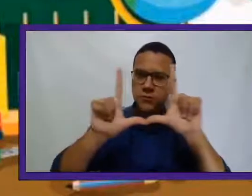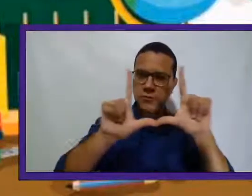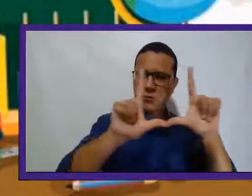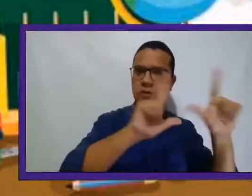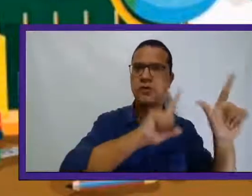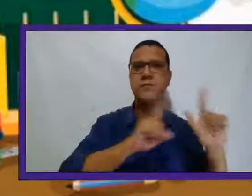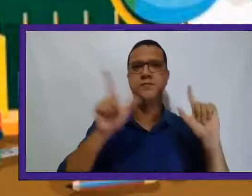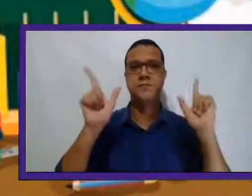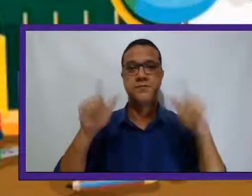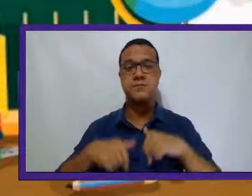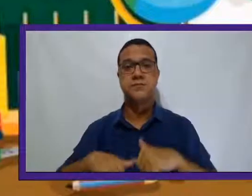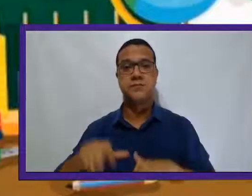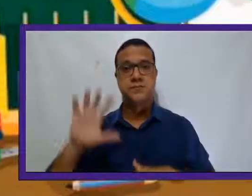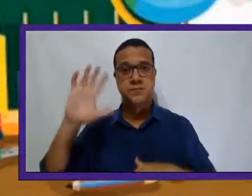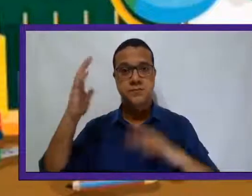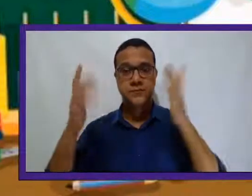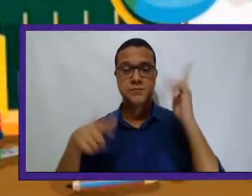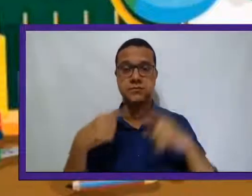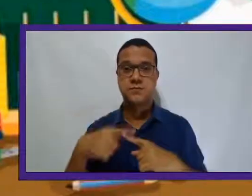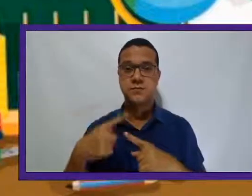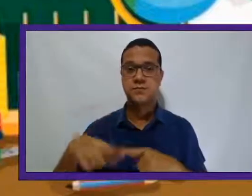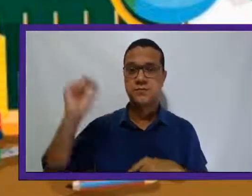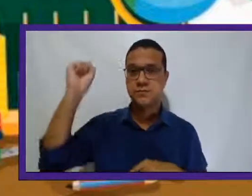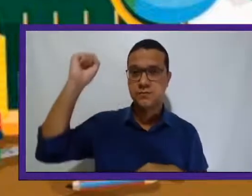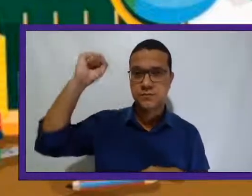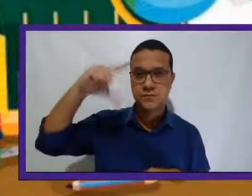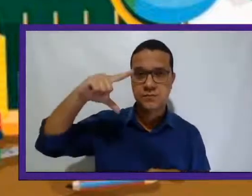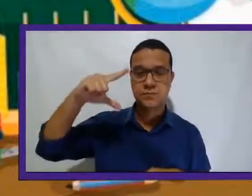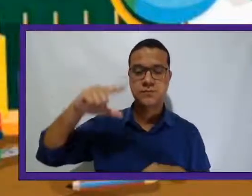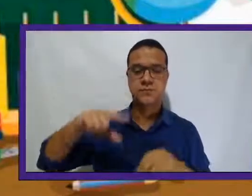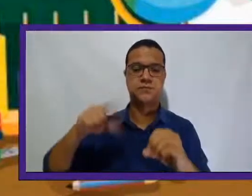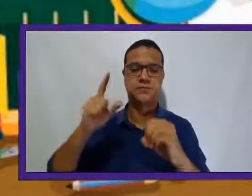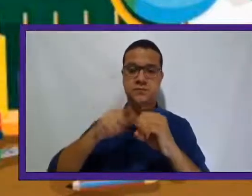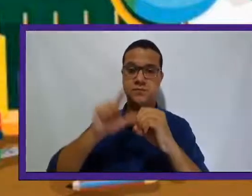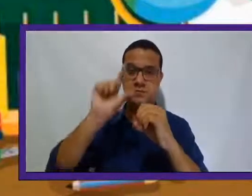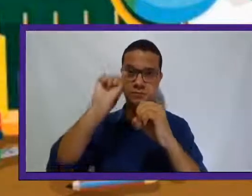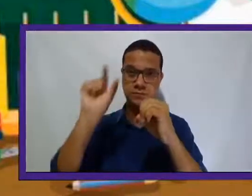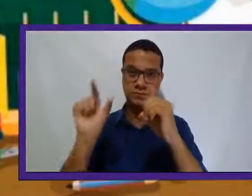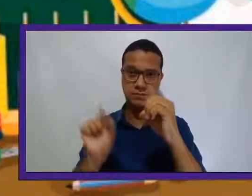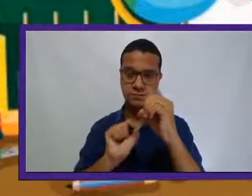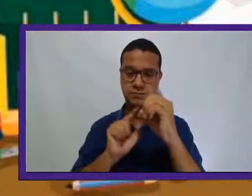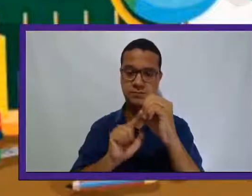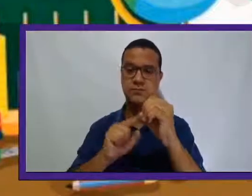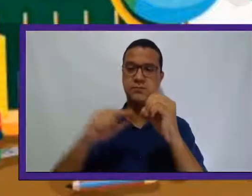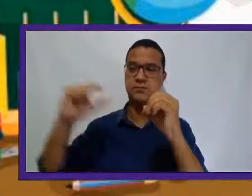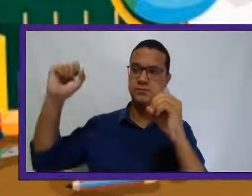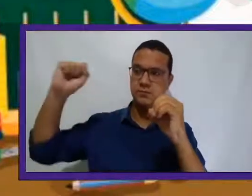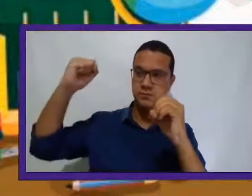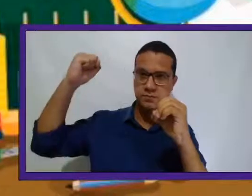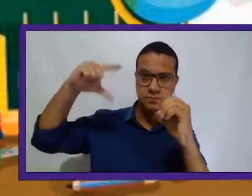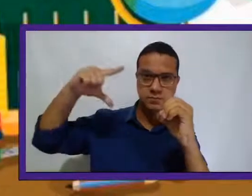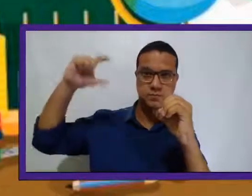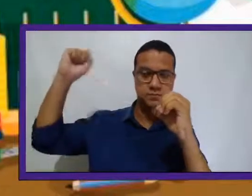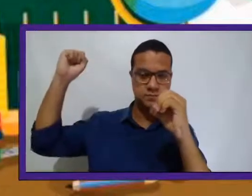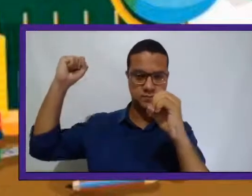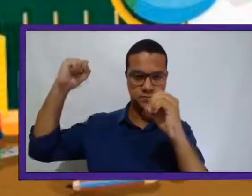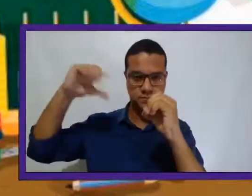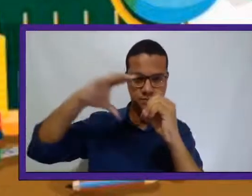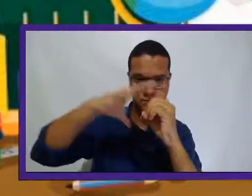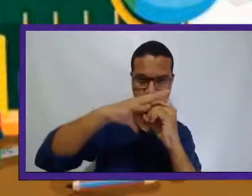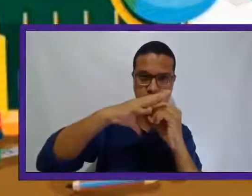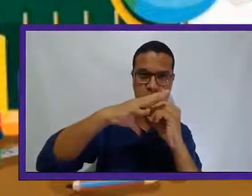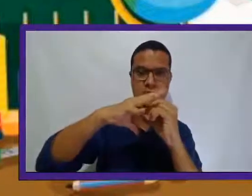essas fases Elas acontecem Porque o sol Ele bate na Lua Ele reflete na Lua Em diferentes